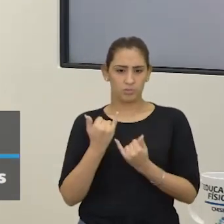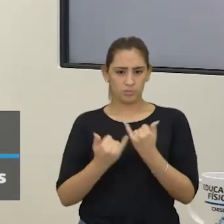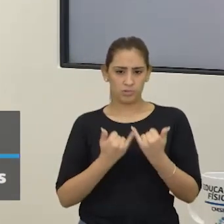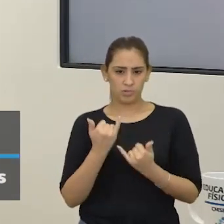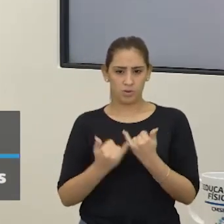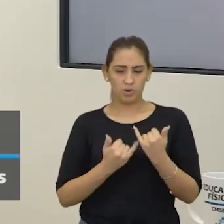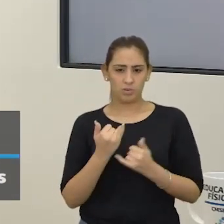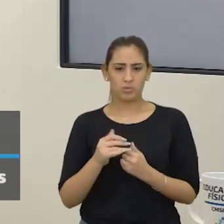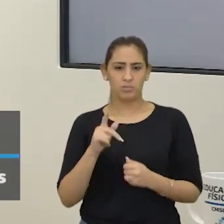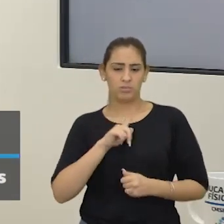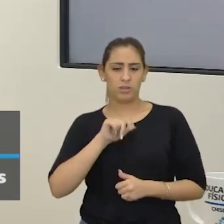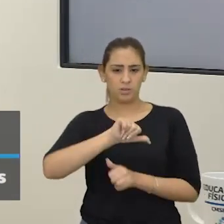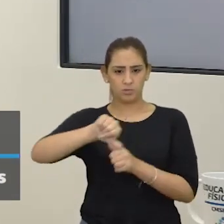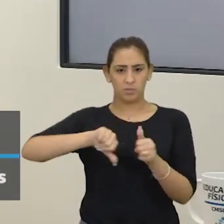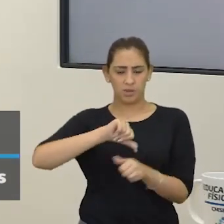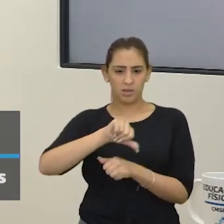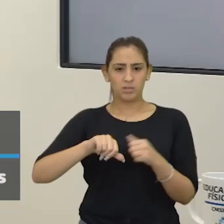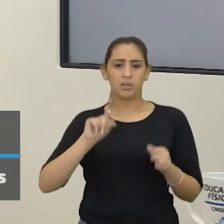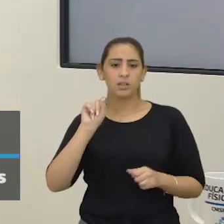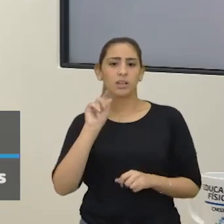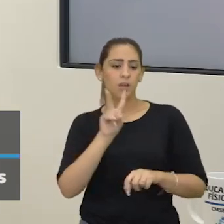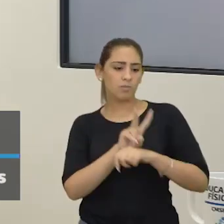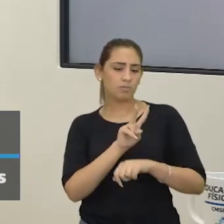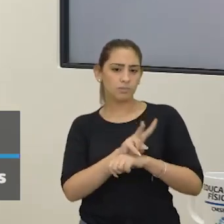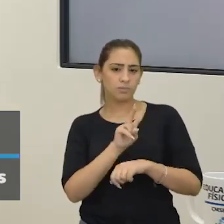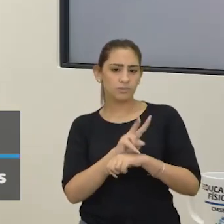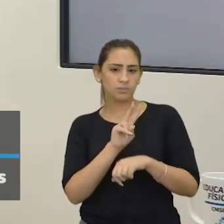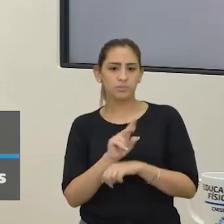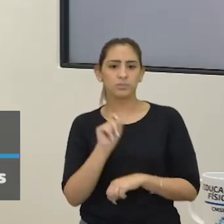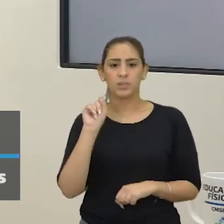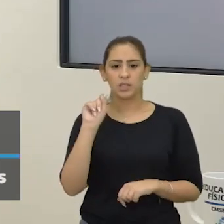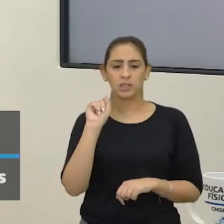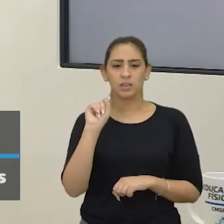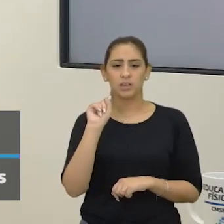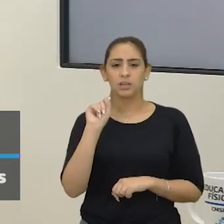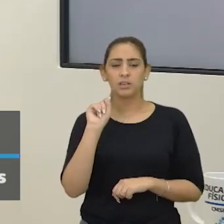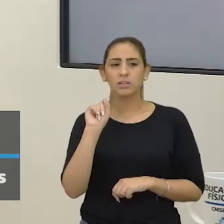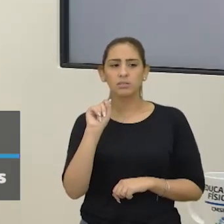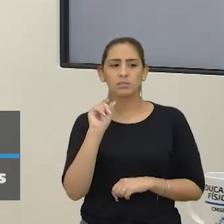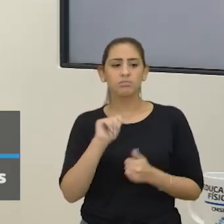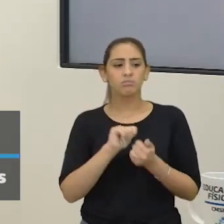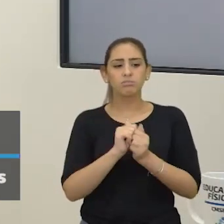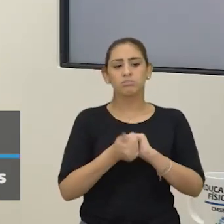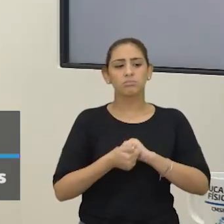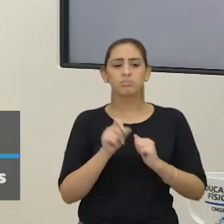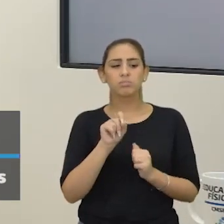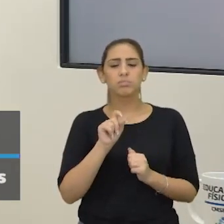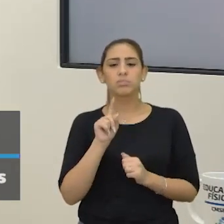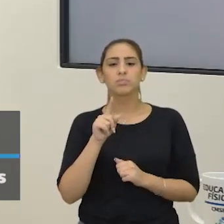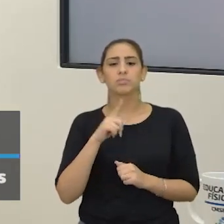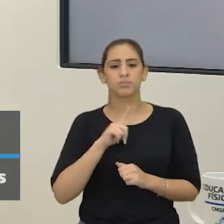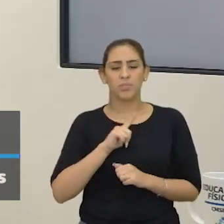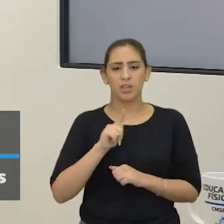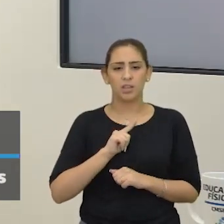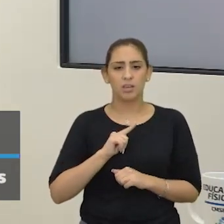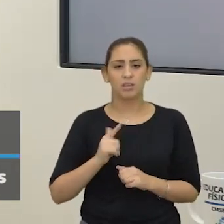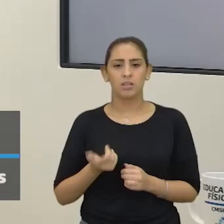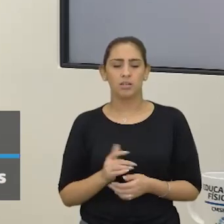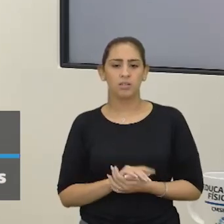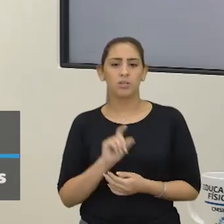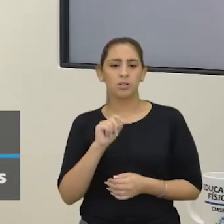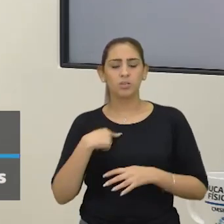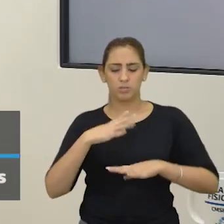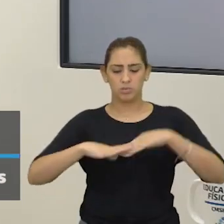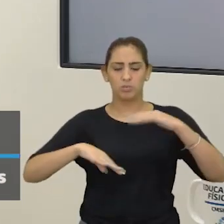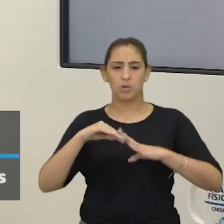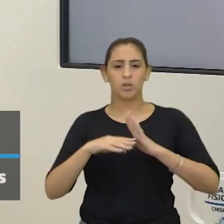houve transformações, quem toma conta, que tipos de esportes são proporcionados e o que o nosso